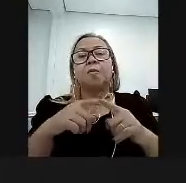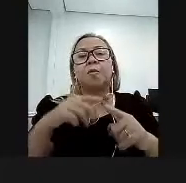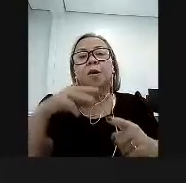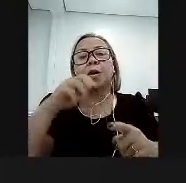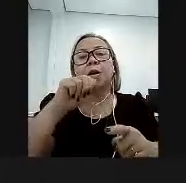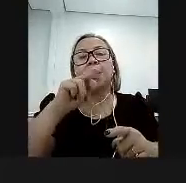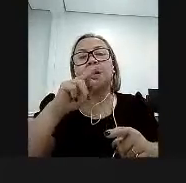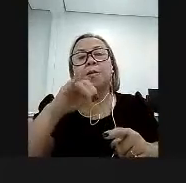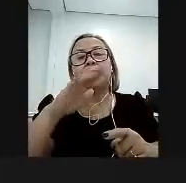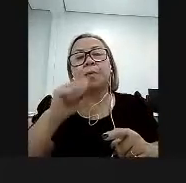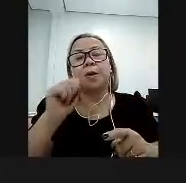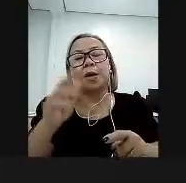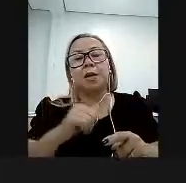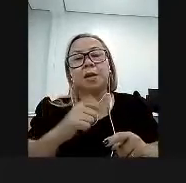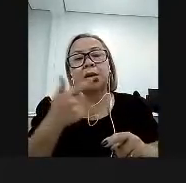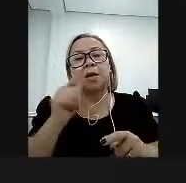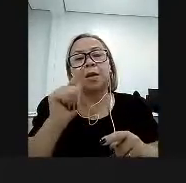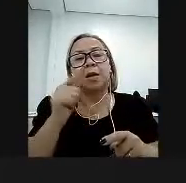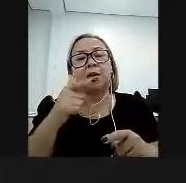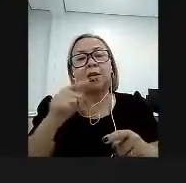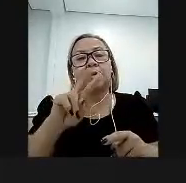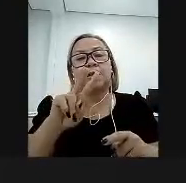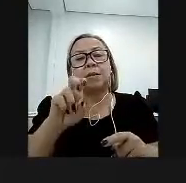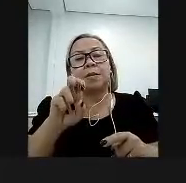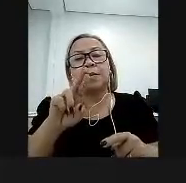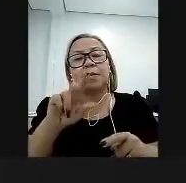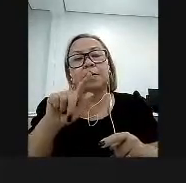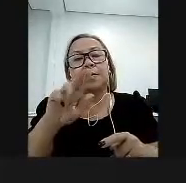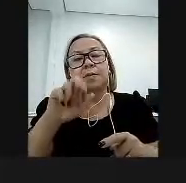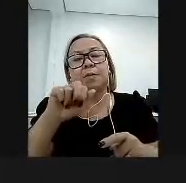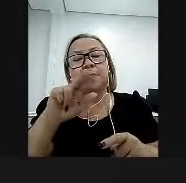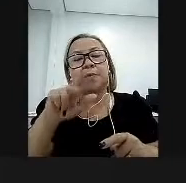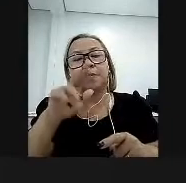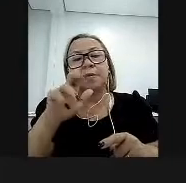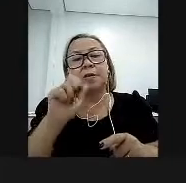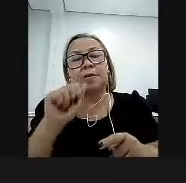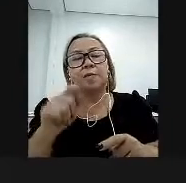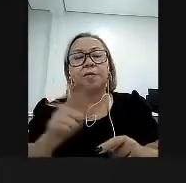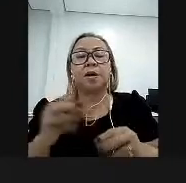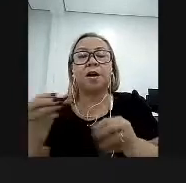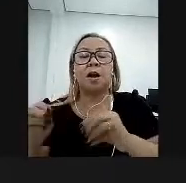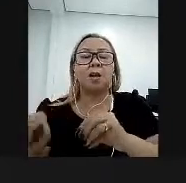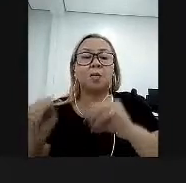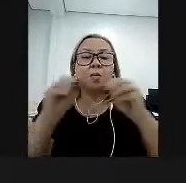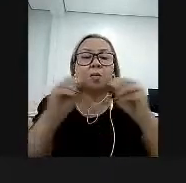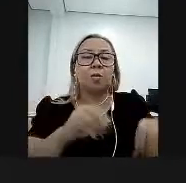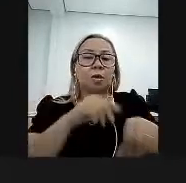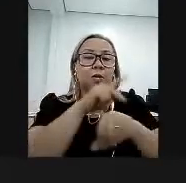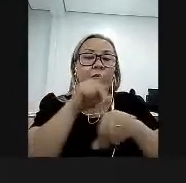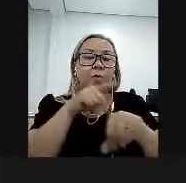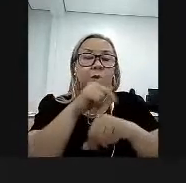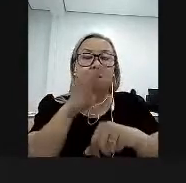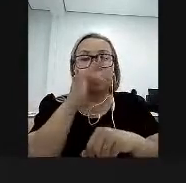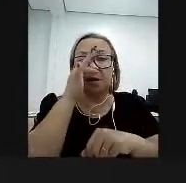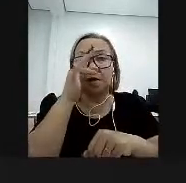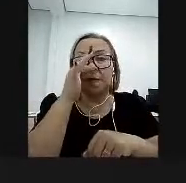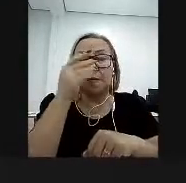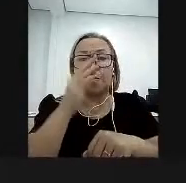é brasileira, né? Ela é de Zanzibar, importada e tal, é super vírus.